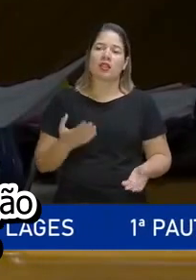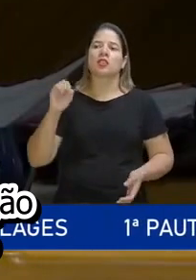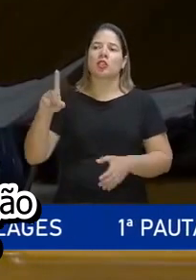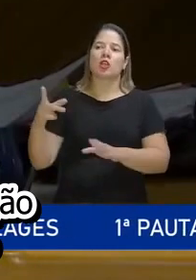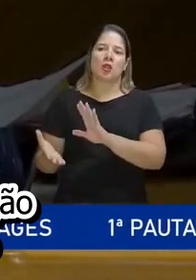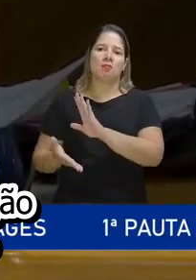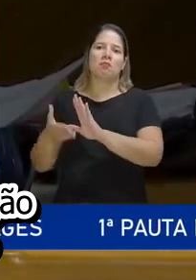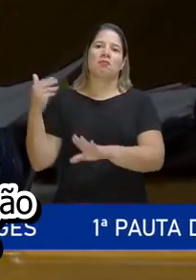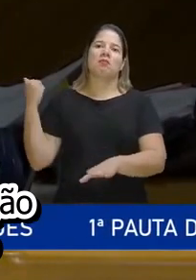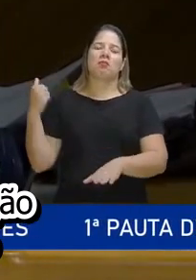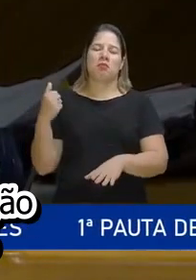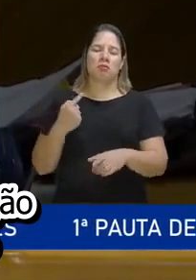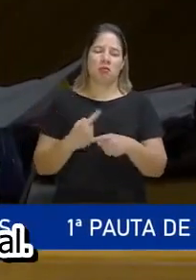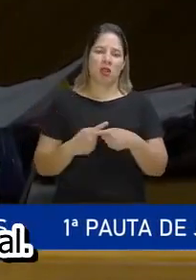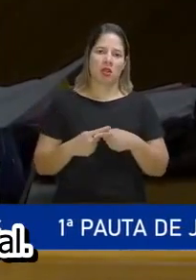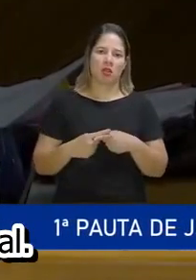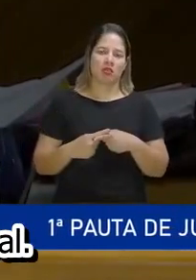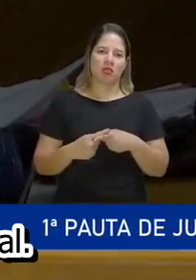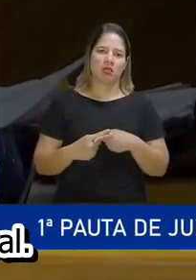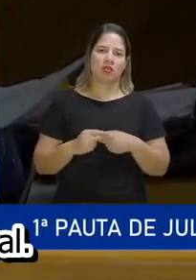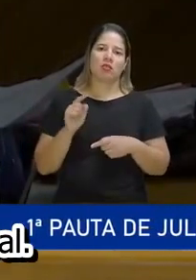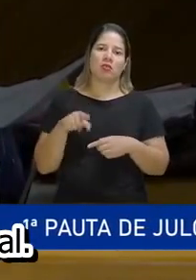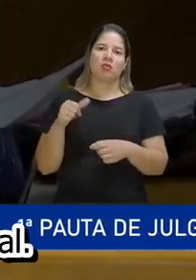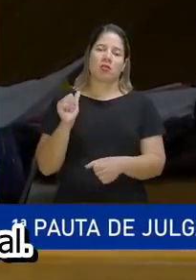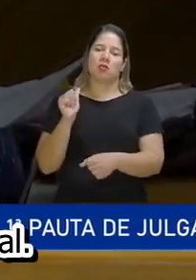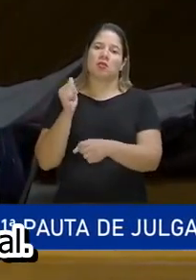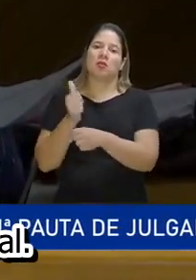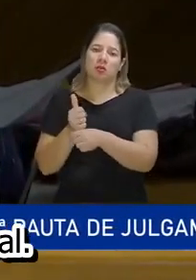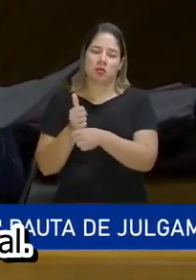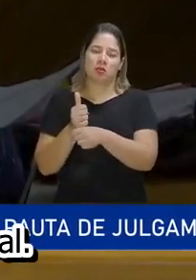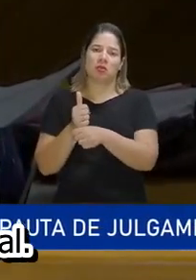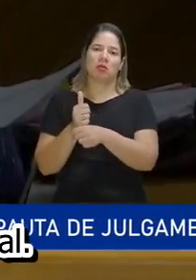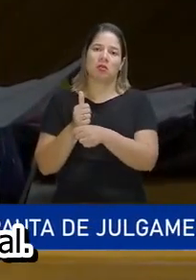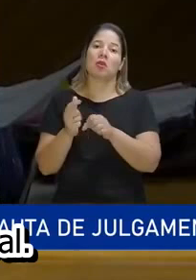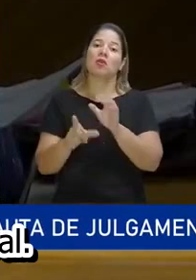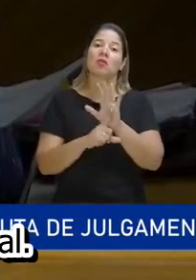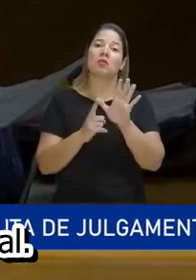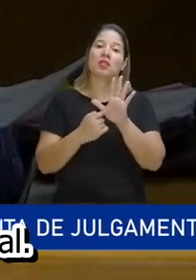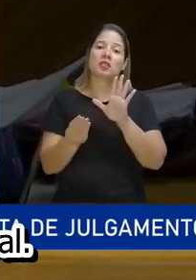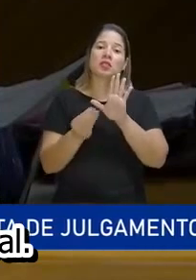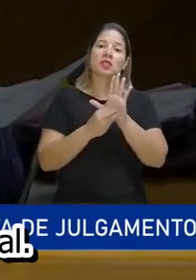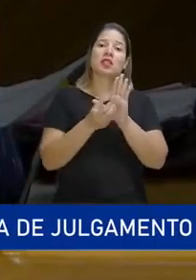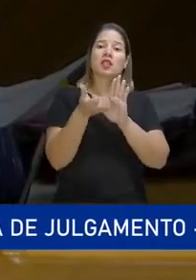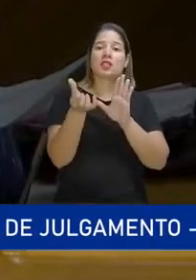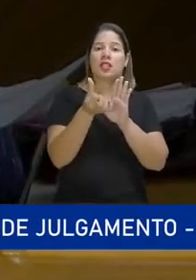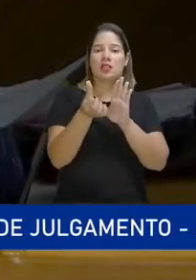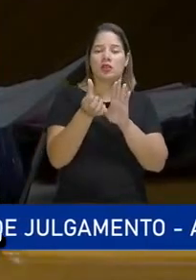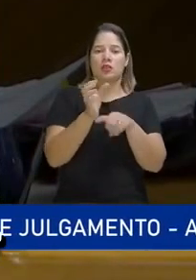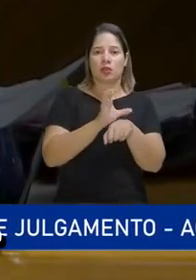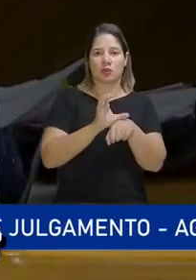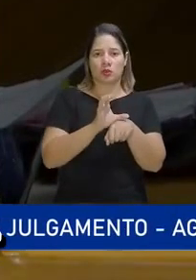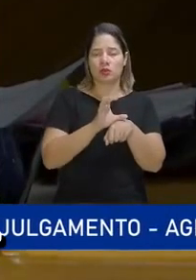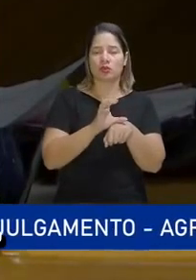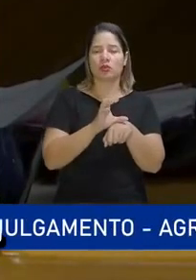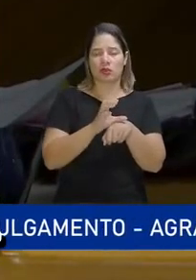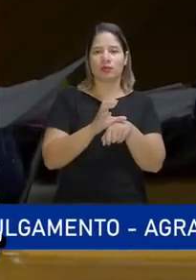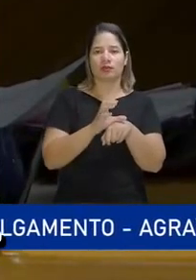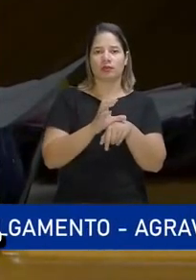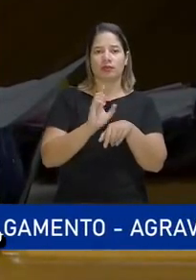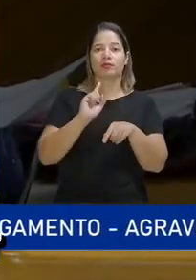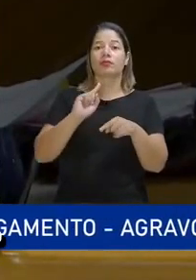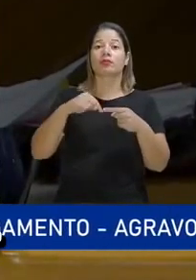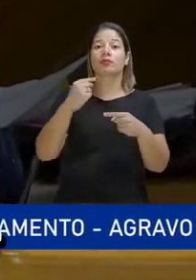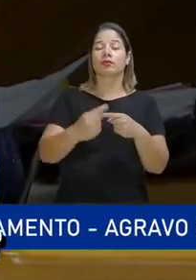suplente, por analogia ao disposto no artigo 17, parágrafo 6º da Constituição Federal. O mesmo se diga